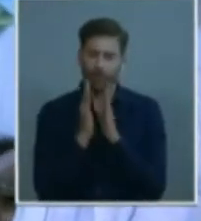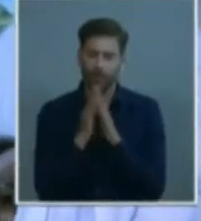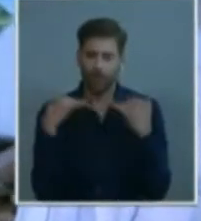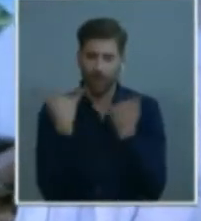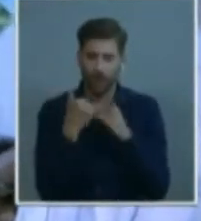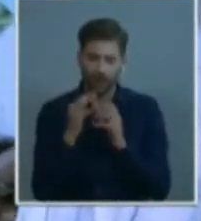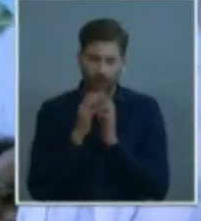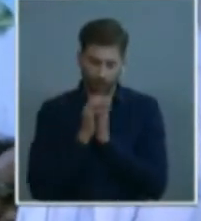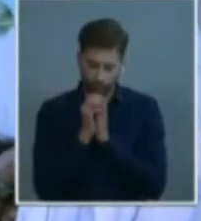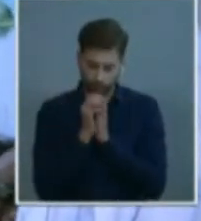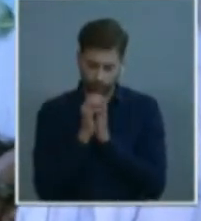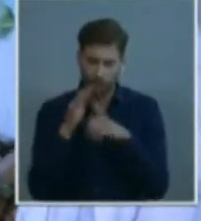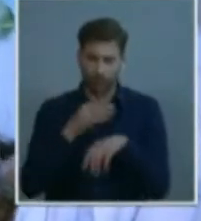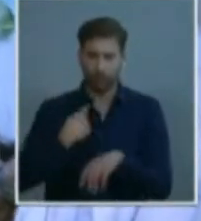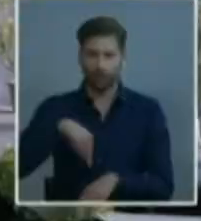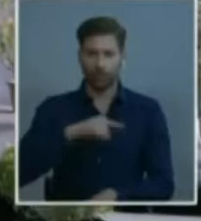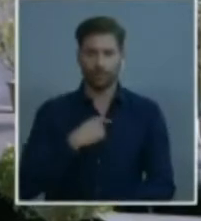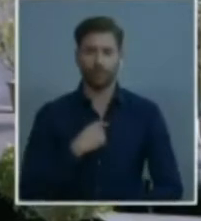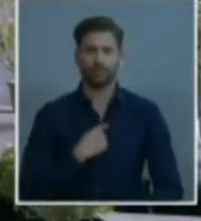graça.